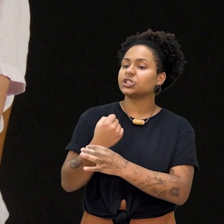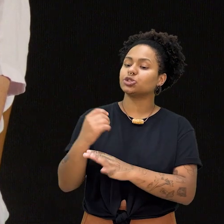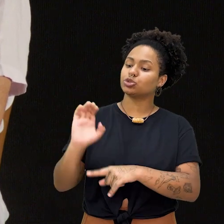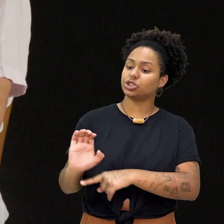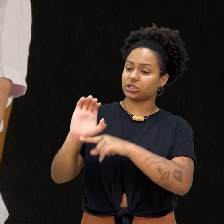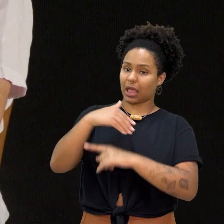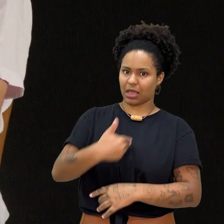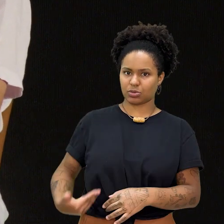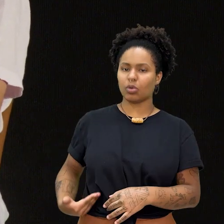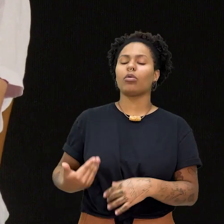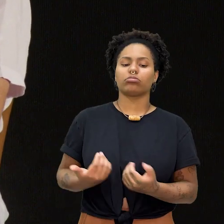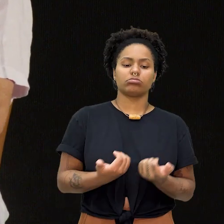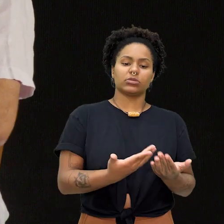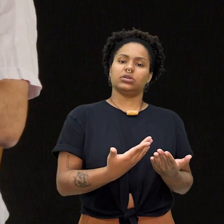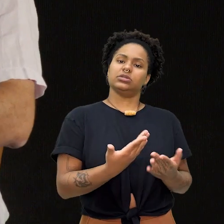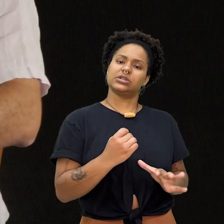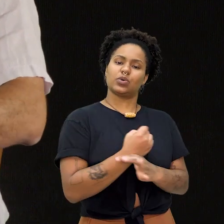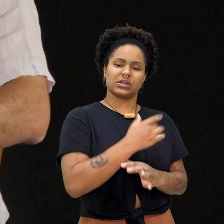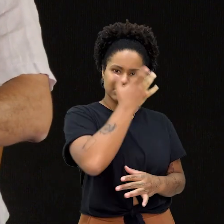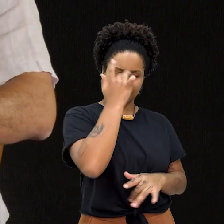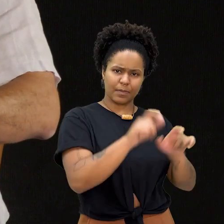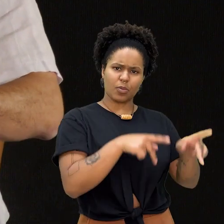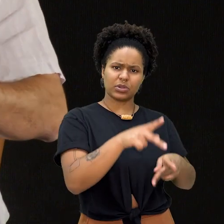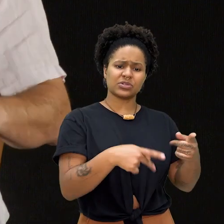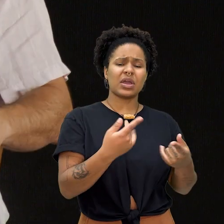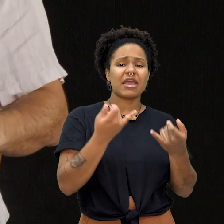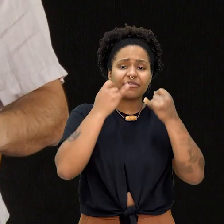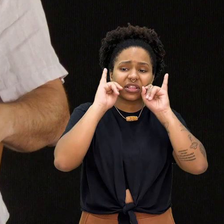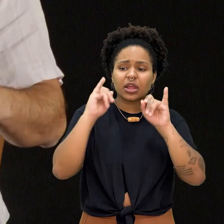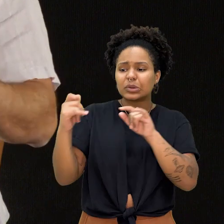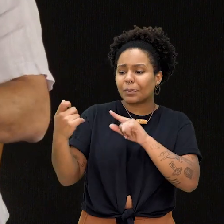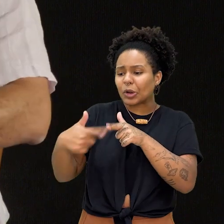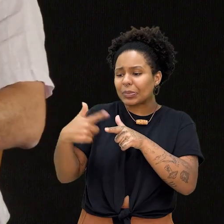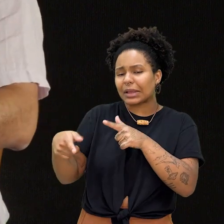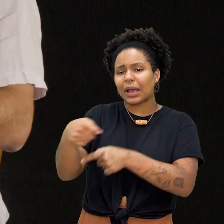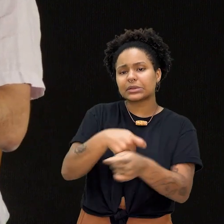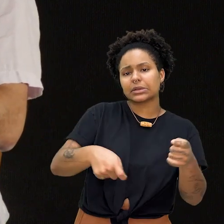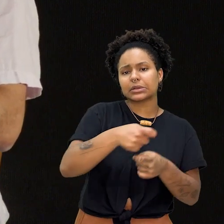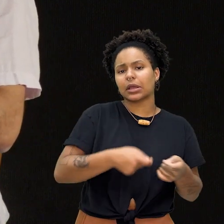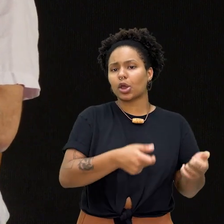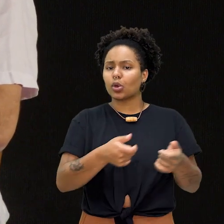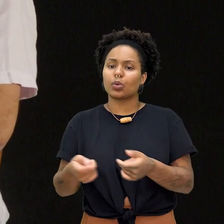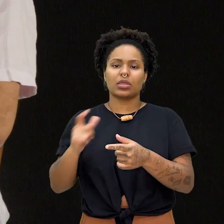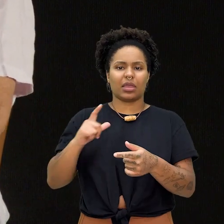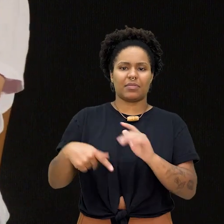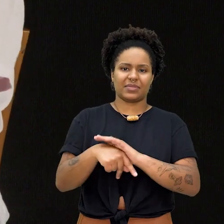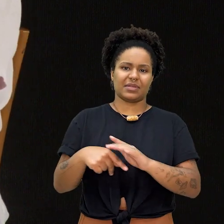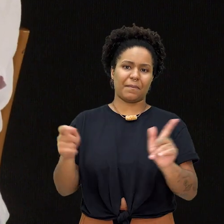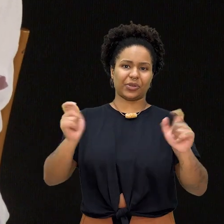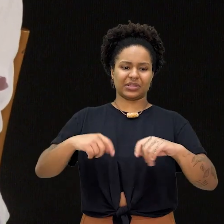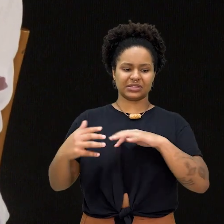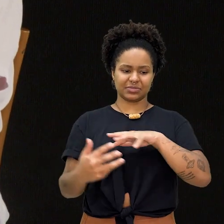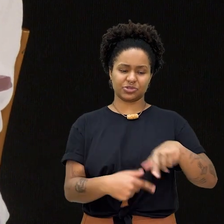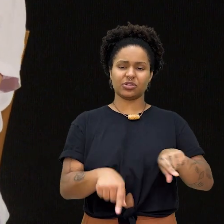para a população, inibindo que o povo seja afetado por uma guerra de mercado em que está envolvido as grandes potências mundiais?